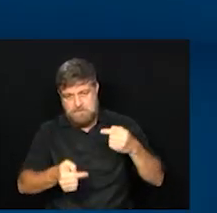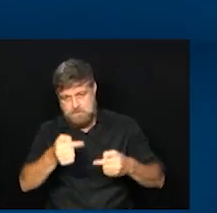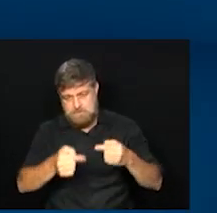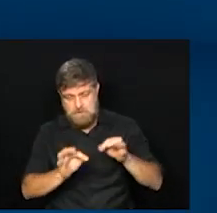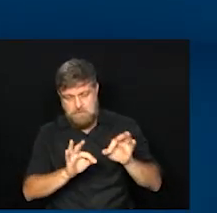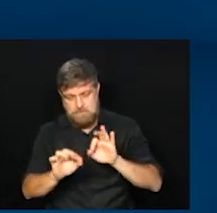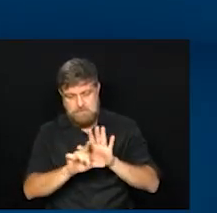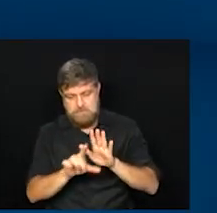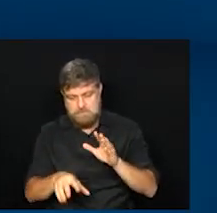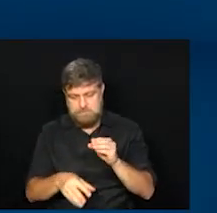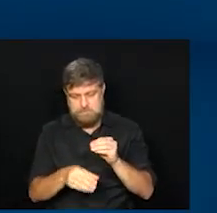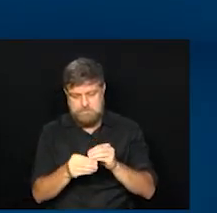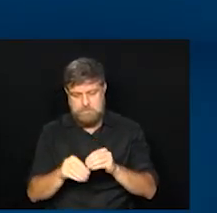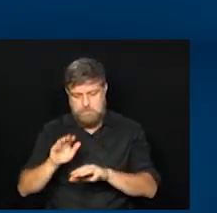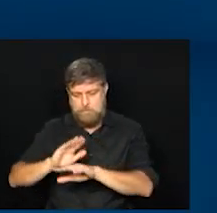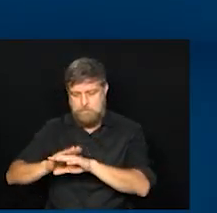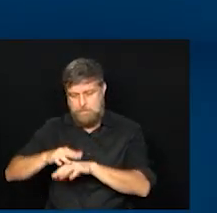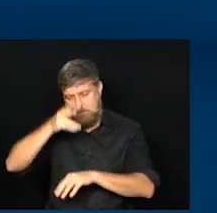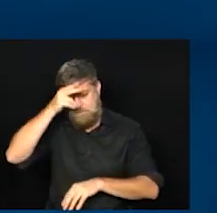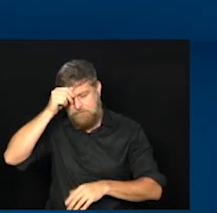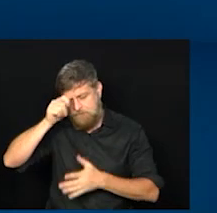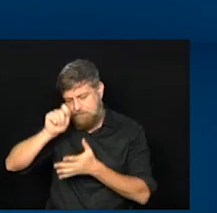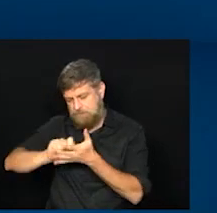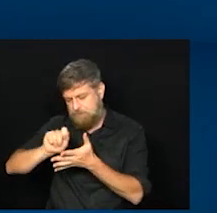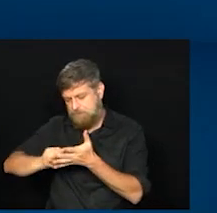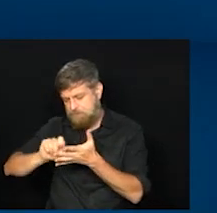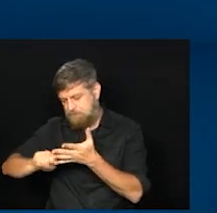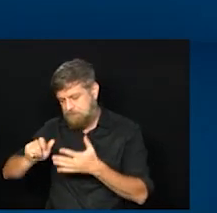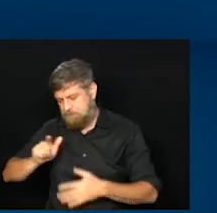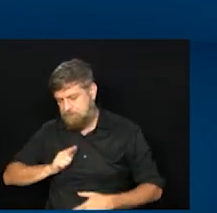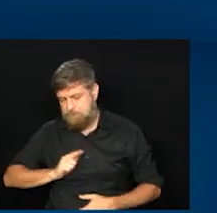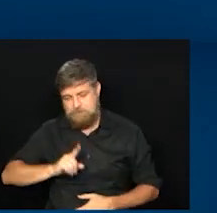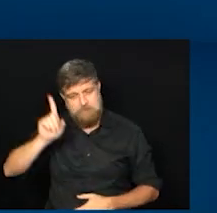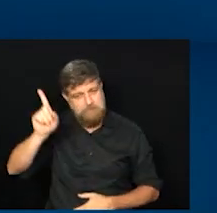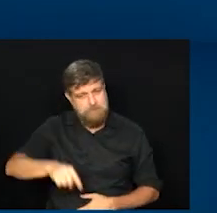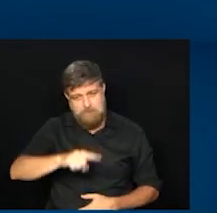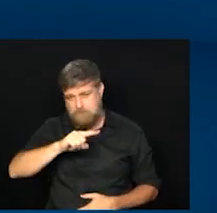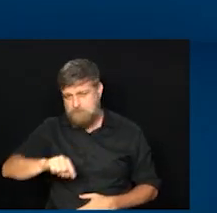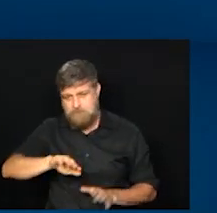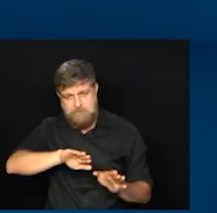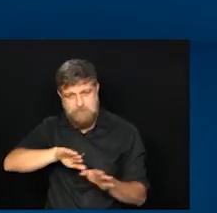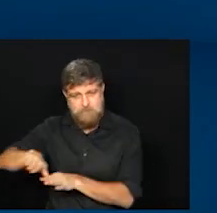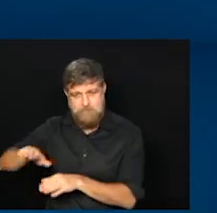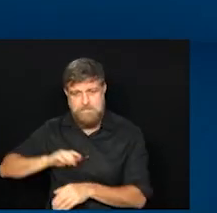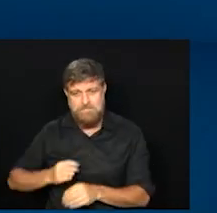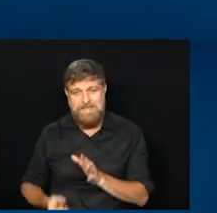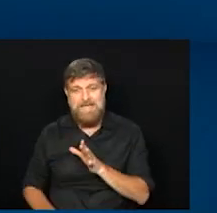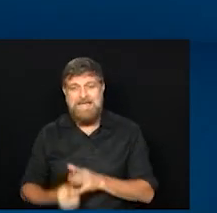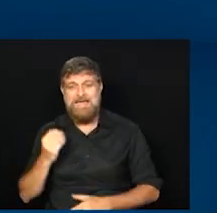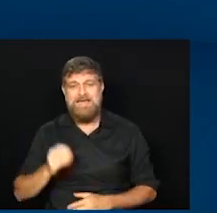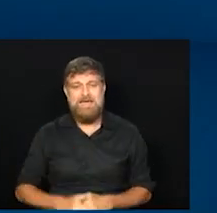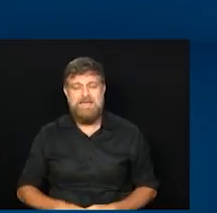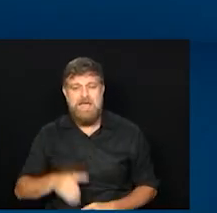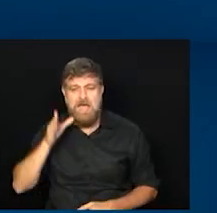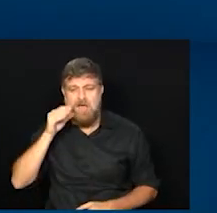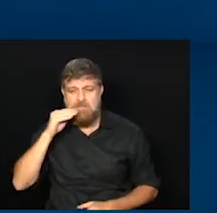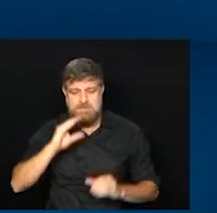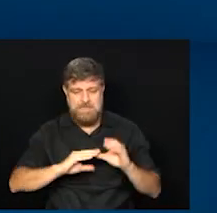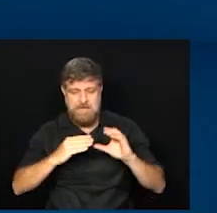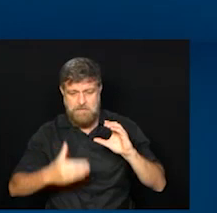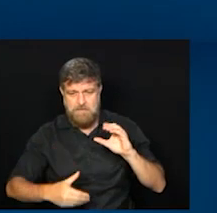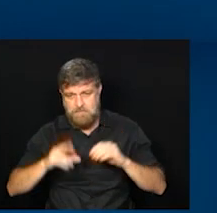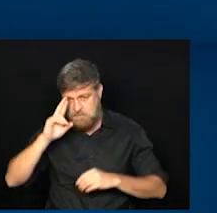lei complementar de autoria do prefeito, que trata da extinção e criação de cargos em comissão e funções de